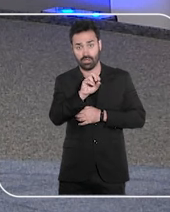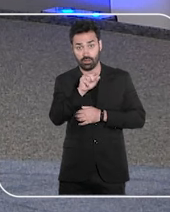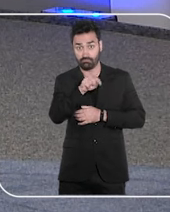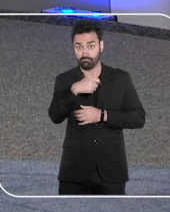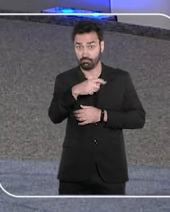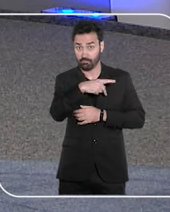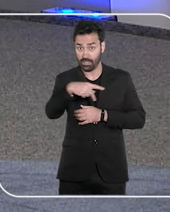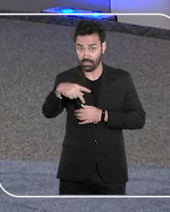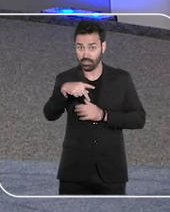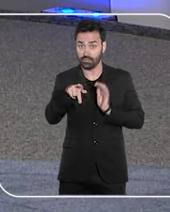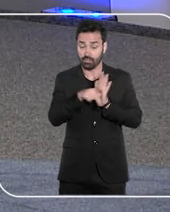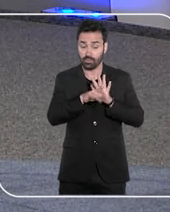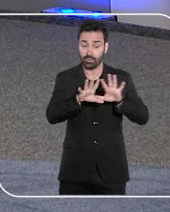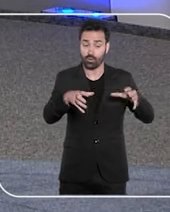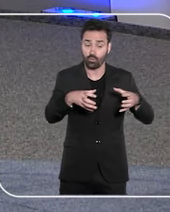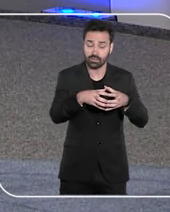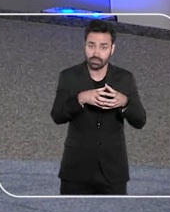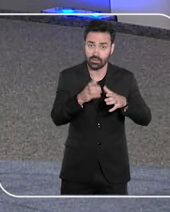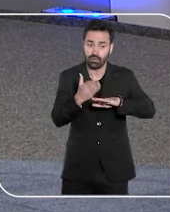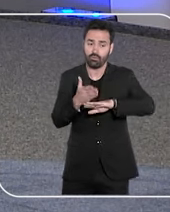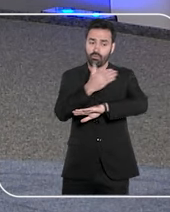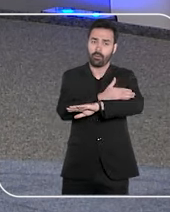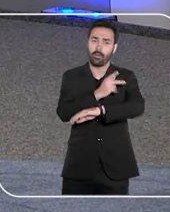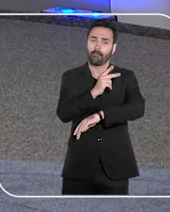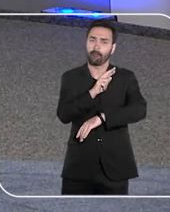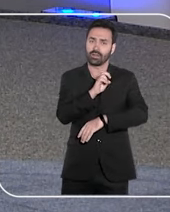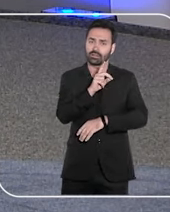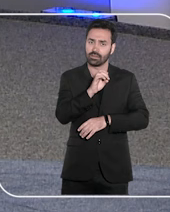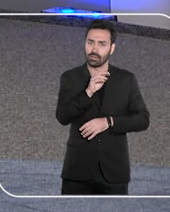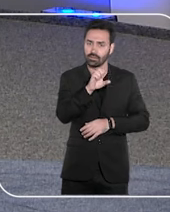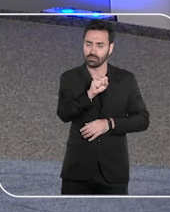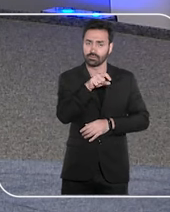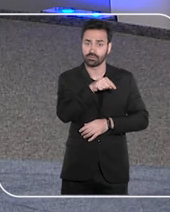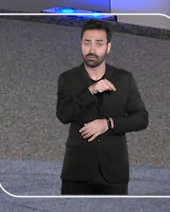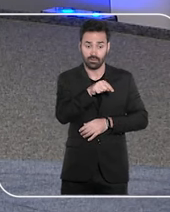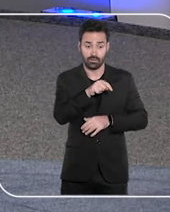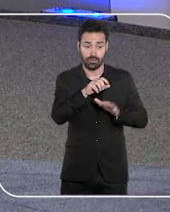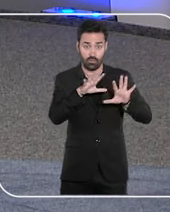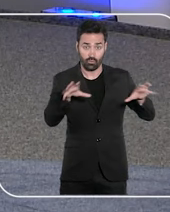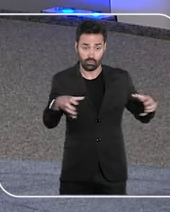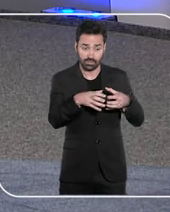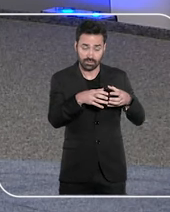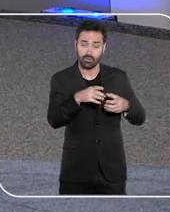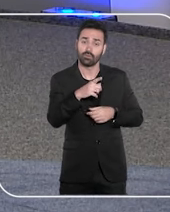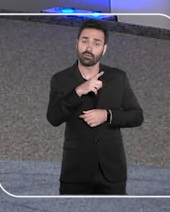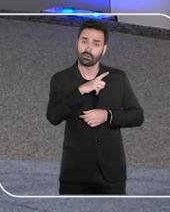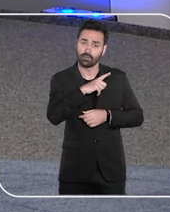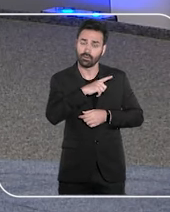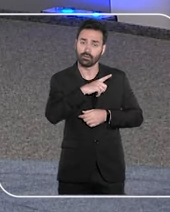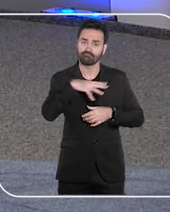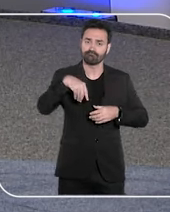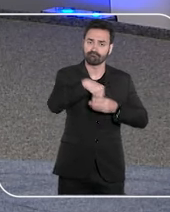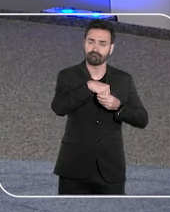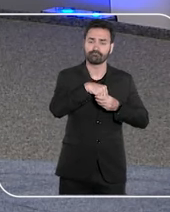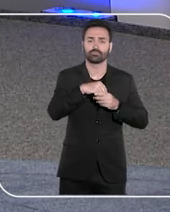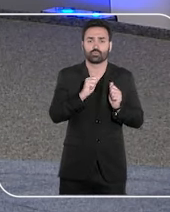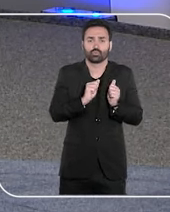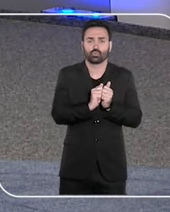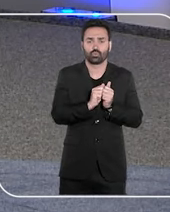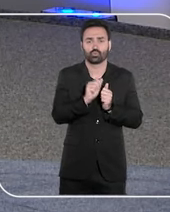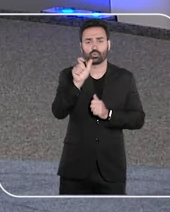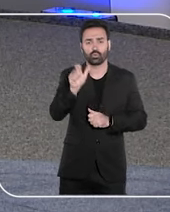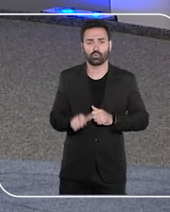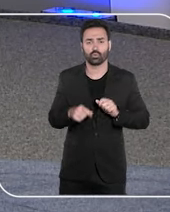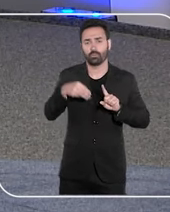Ações Coletivas do STJ, comissão que também conta com que também integra o ministro Moura Ribeiro. E então,